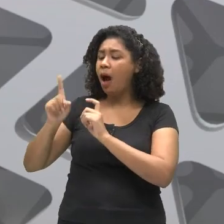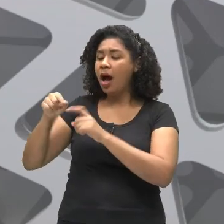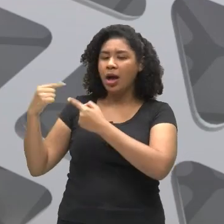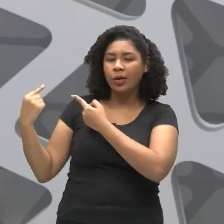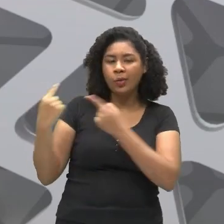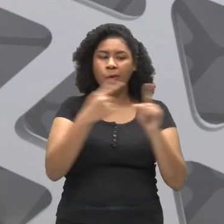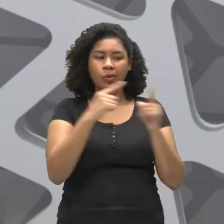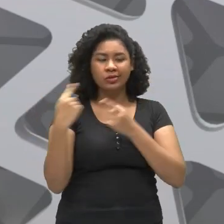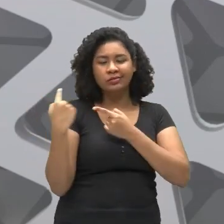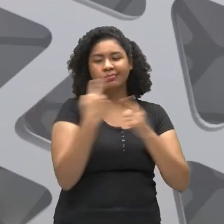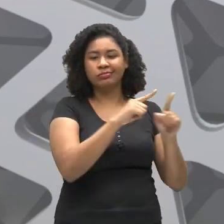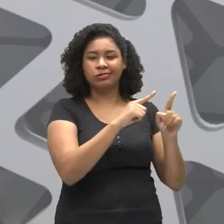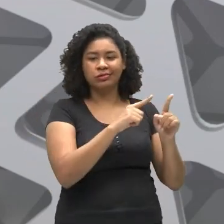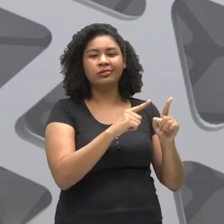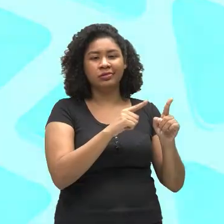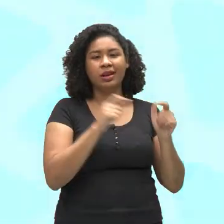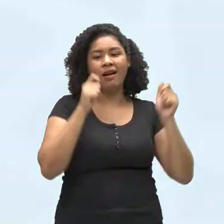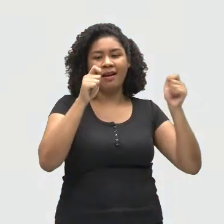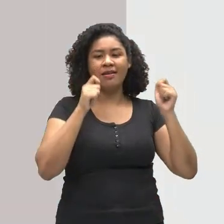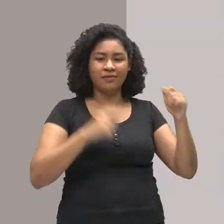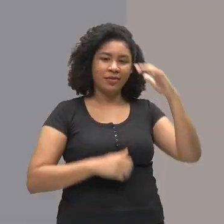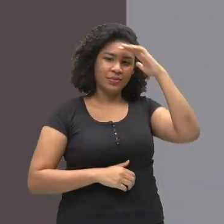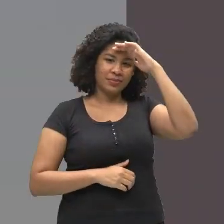da Reforma Protestante na Europa.